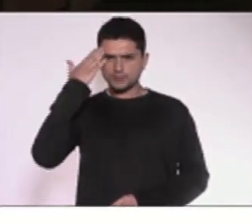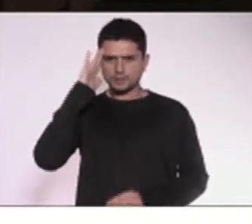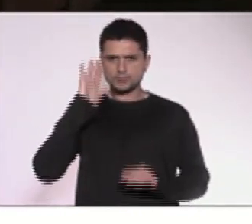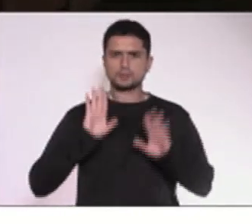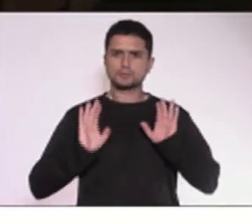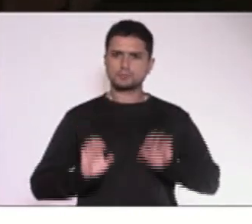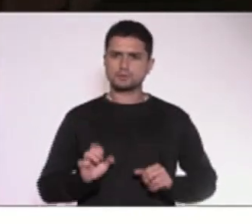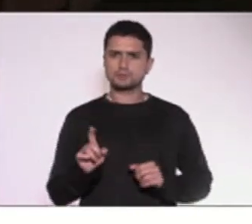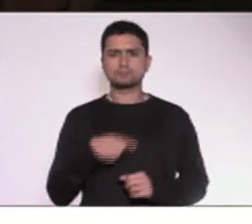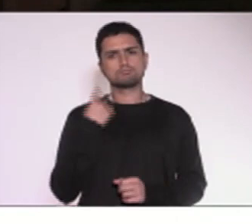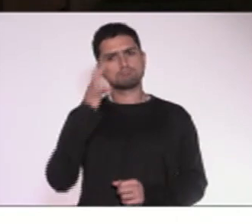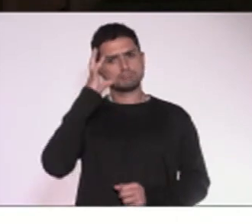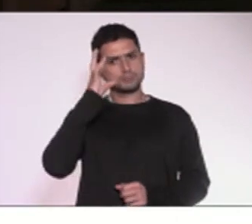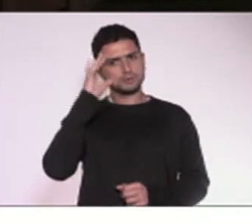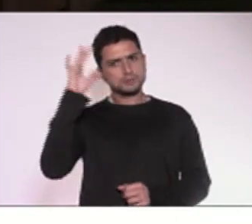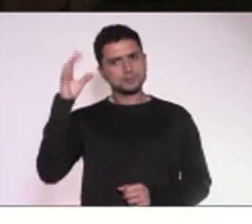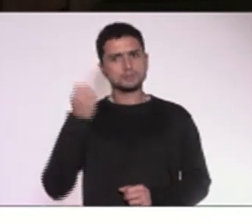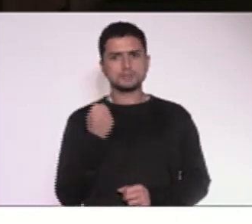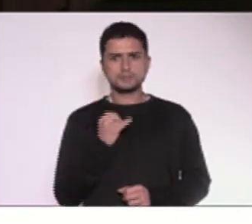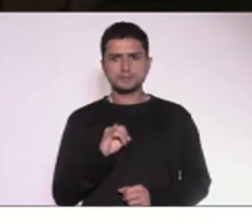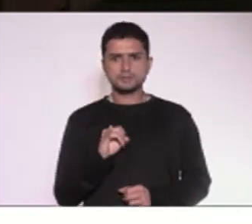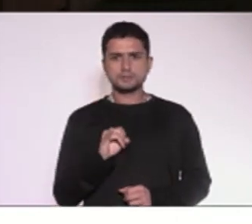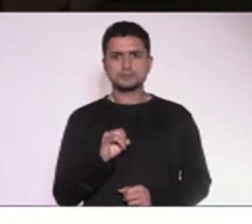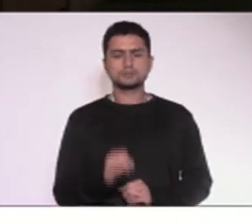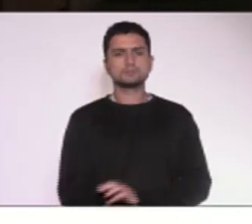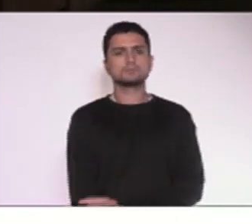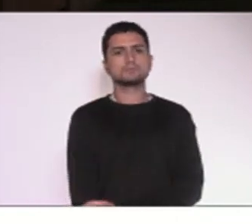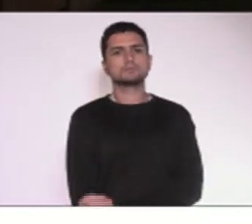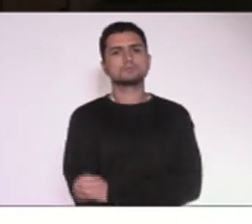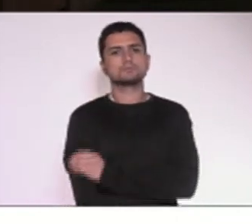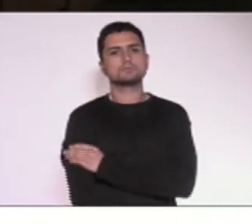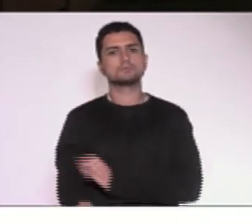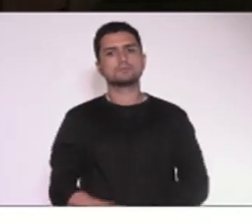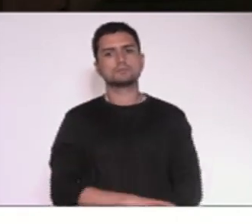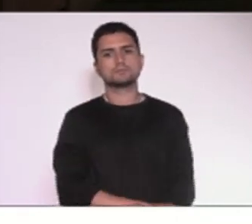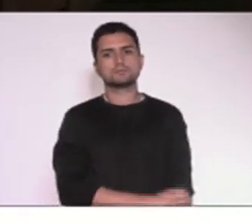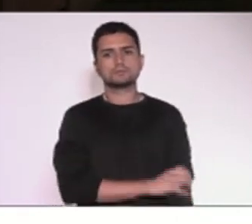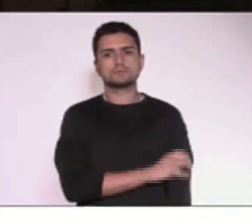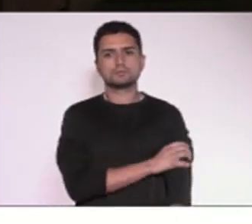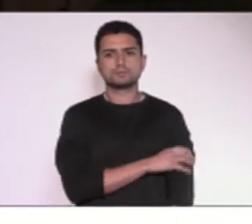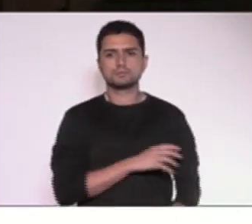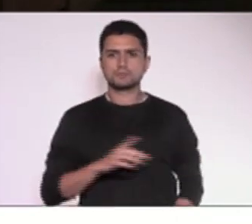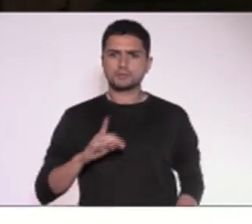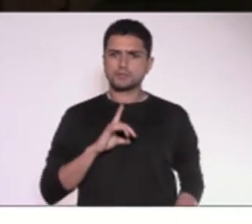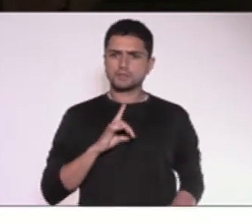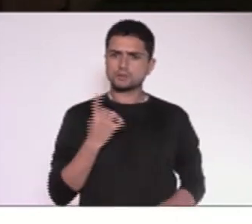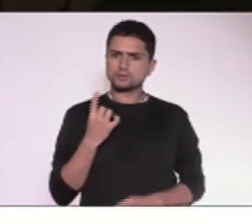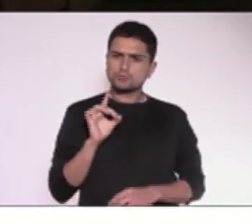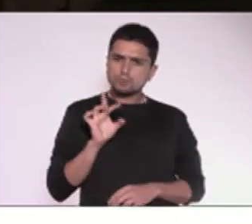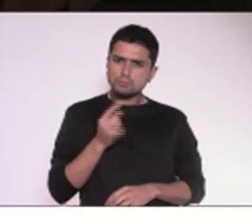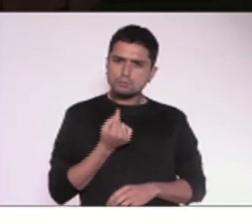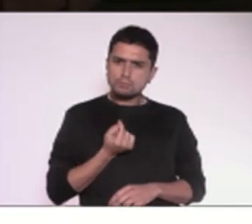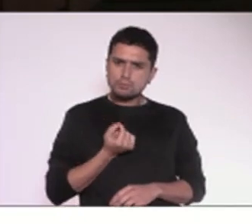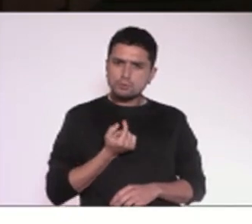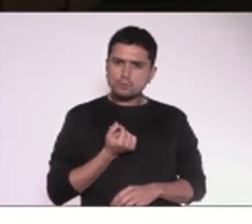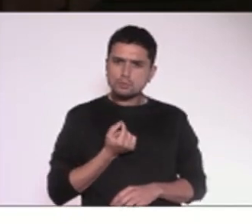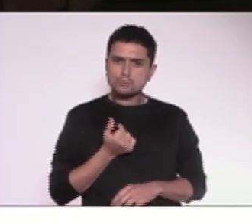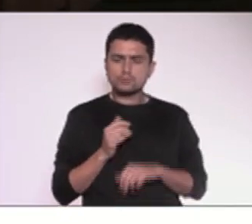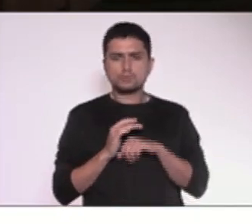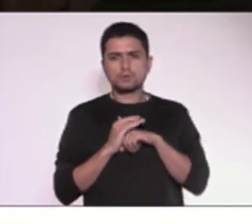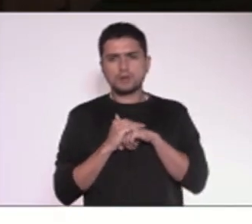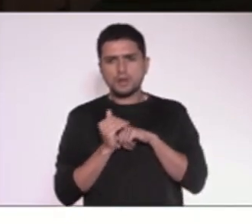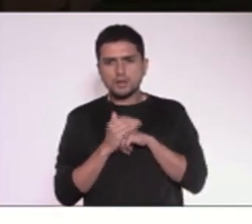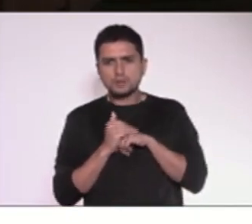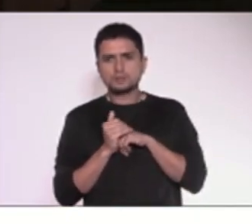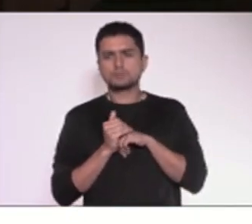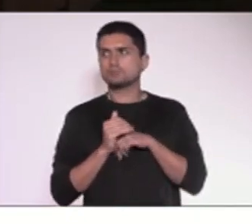sabe que se o senhor der um pouquinho de carinho para a gente, e principalmente, coisa que o senhor